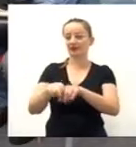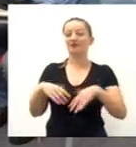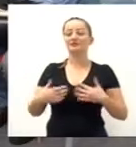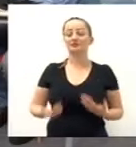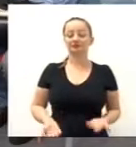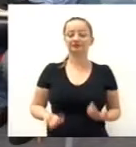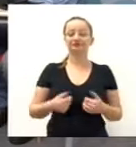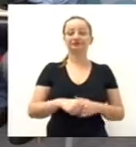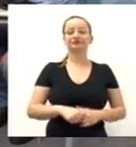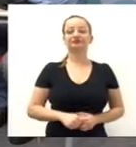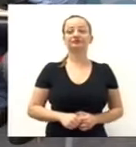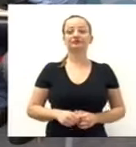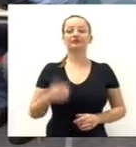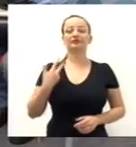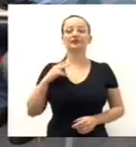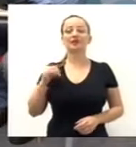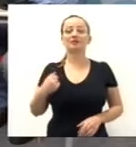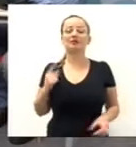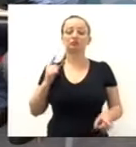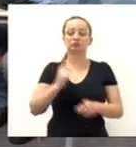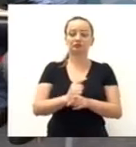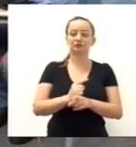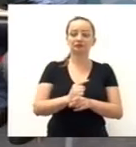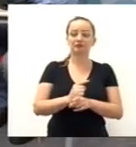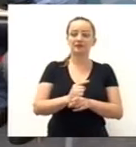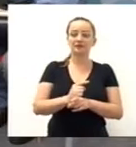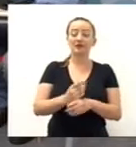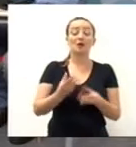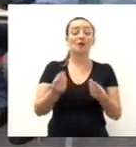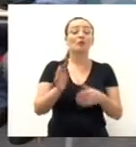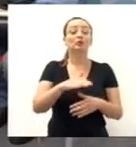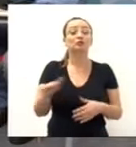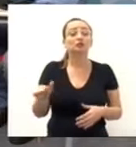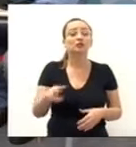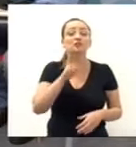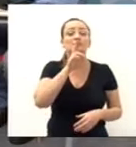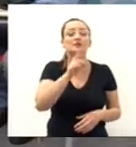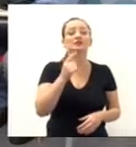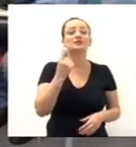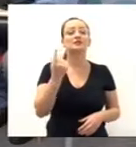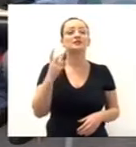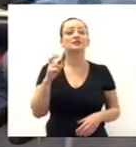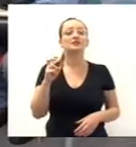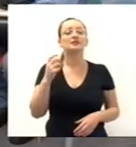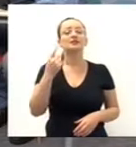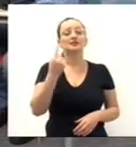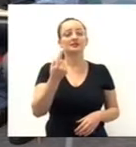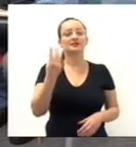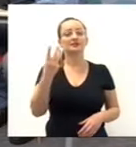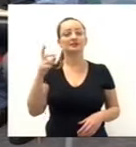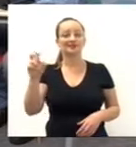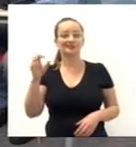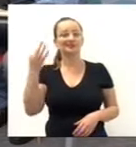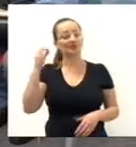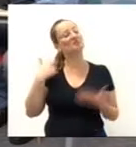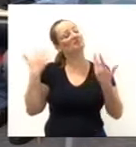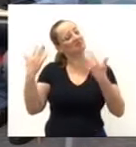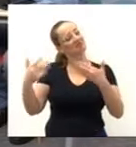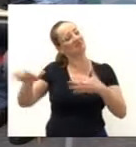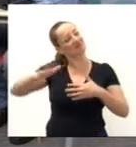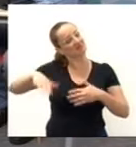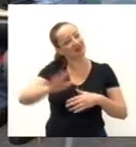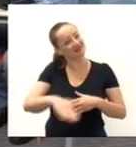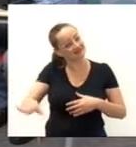Então, nós vamos chegar... E muitos alunos, Marco, responderam 135 graus, então, parabéns, né?